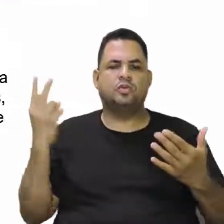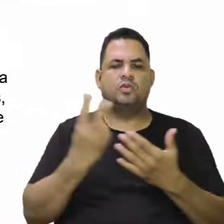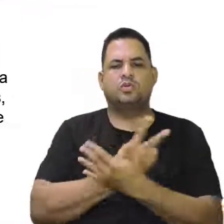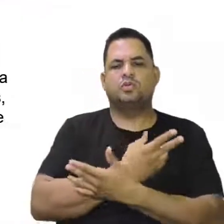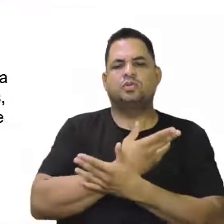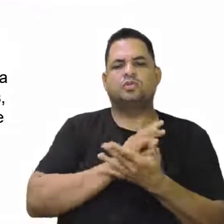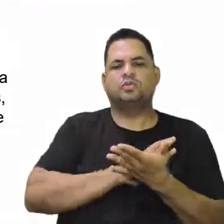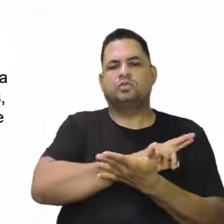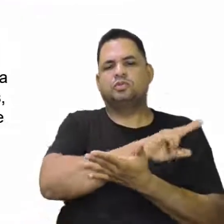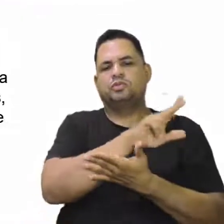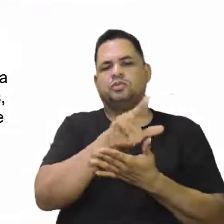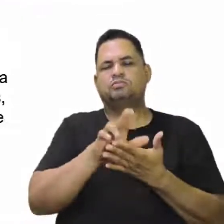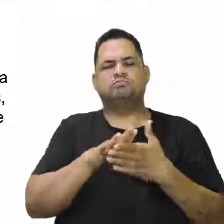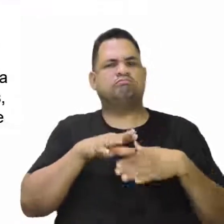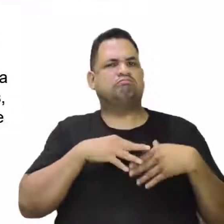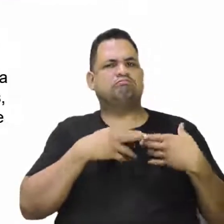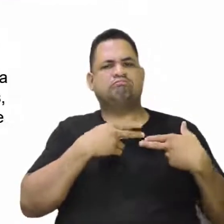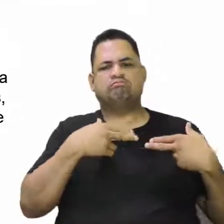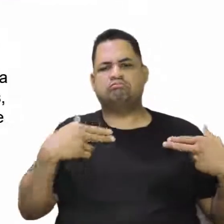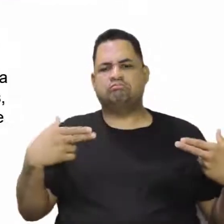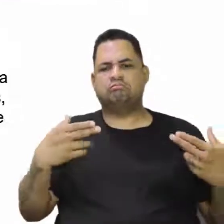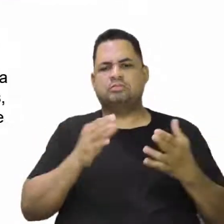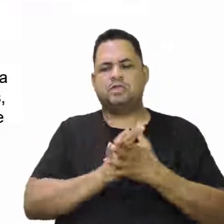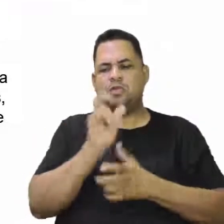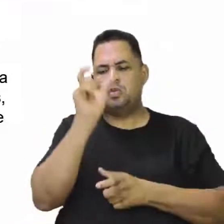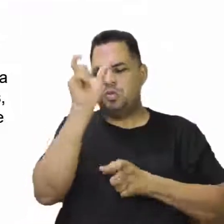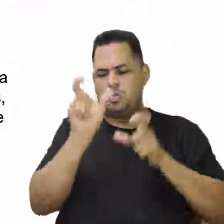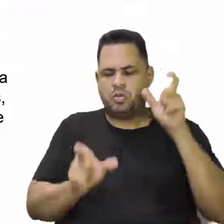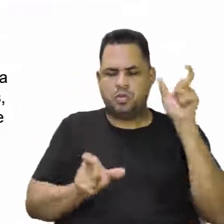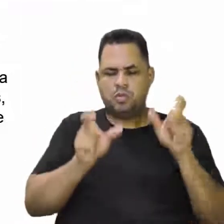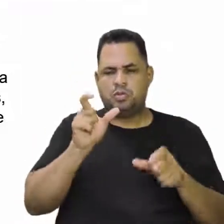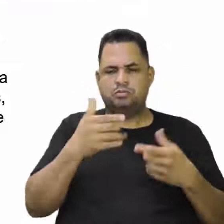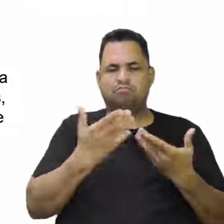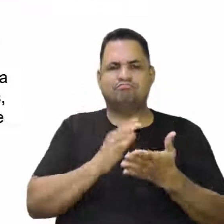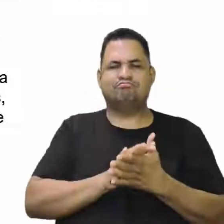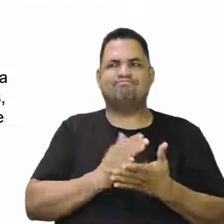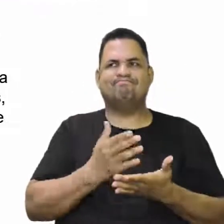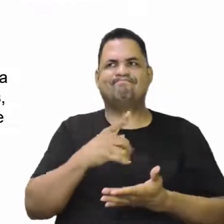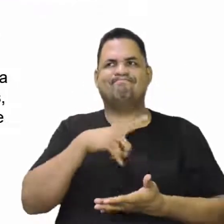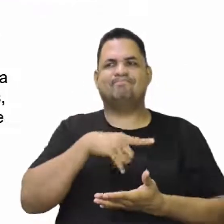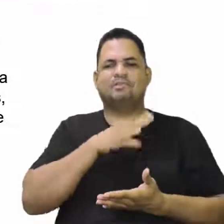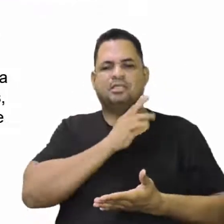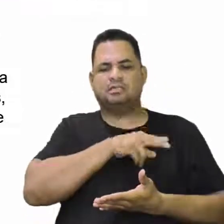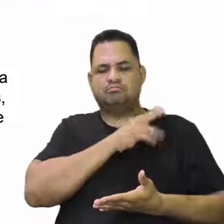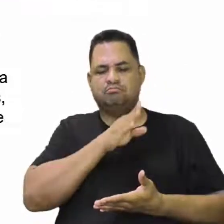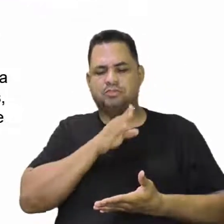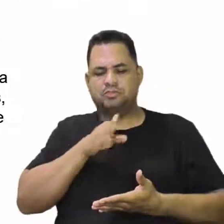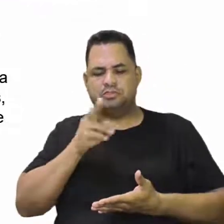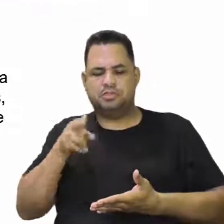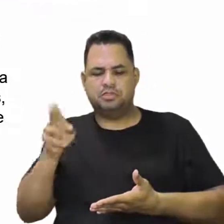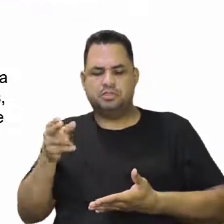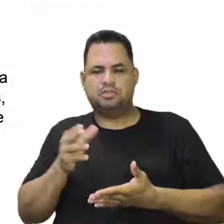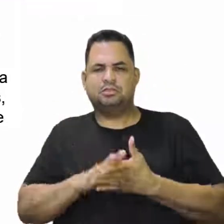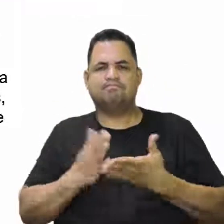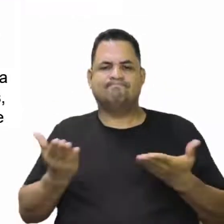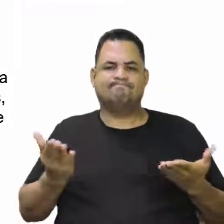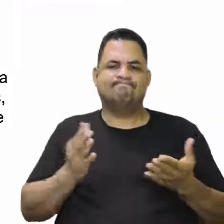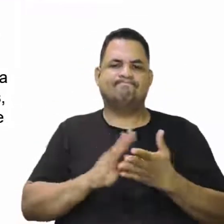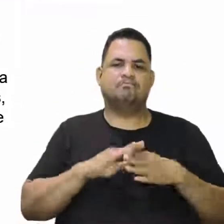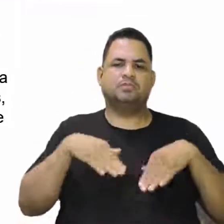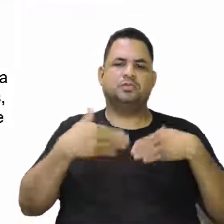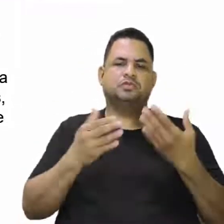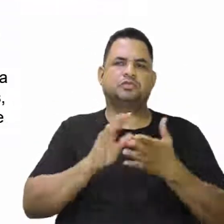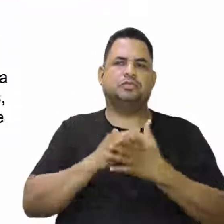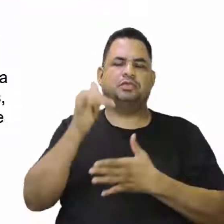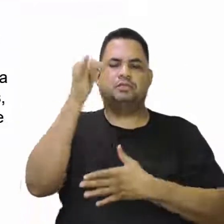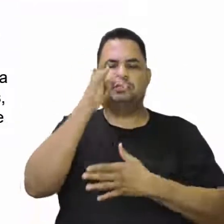coisas mirabolantes com os personagens, tipo, não tem uma sequência cronológica, claro, quando se trata de